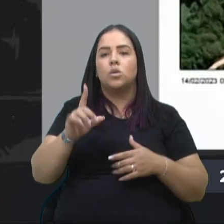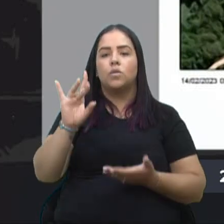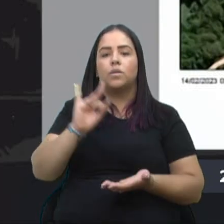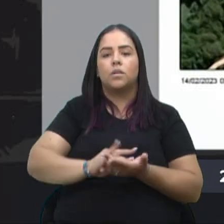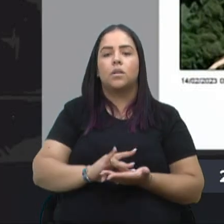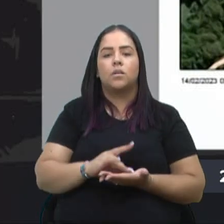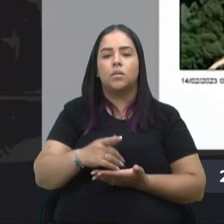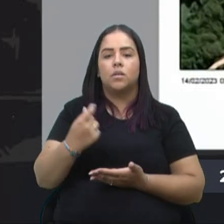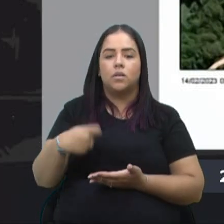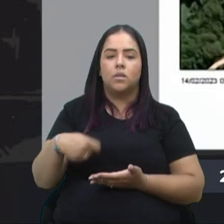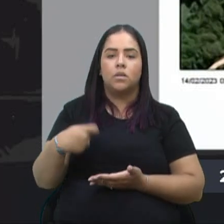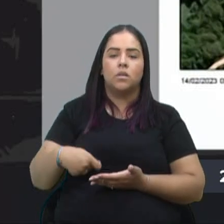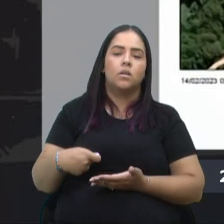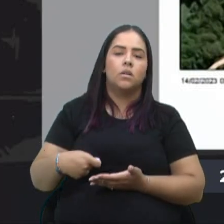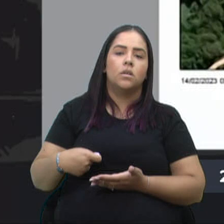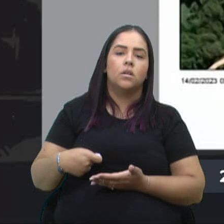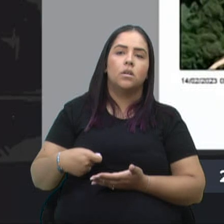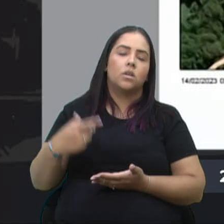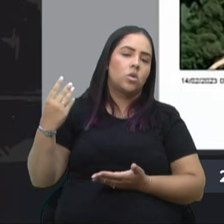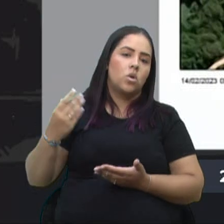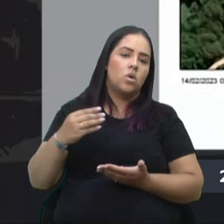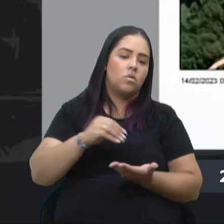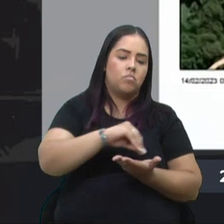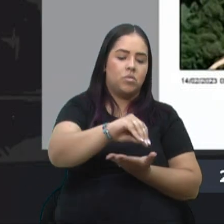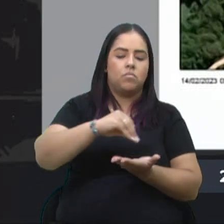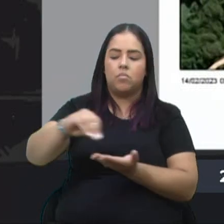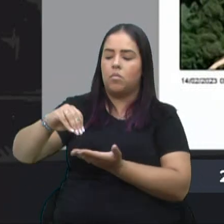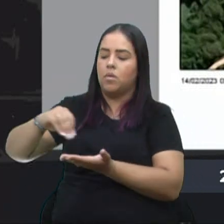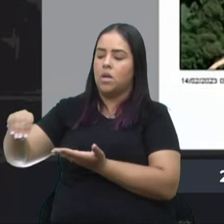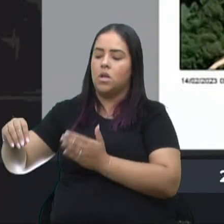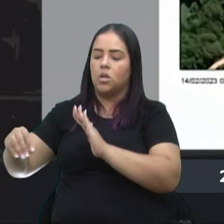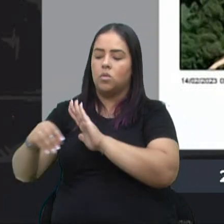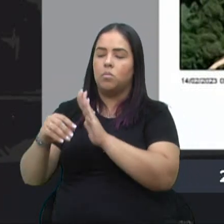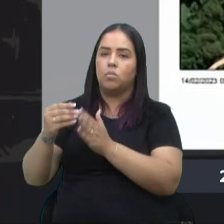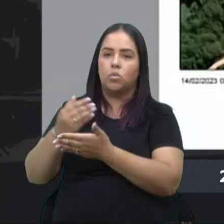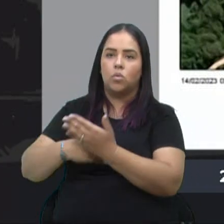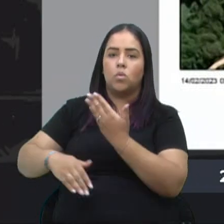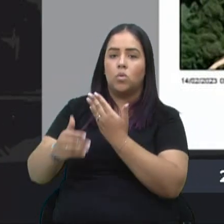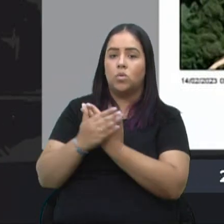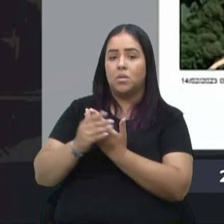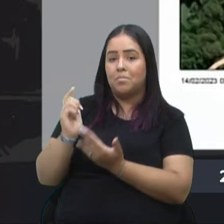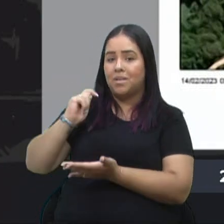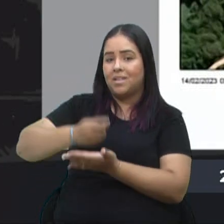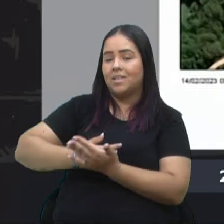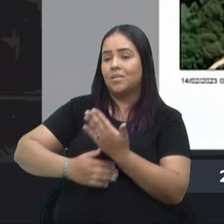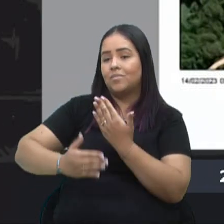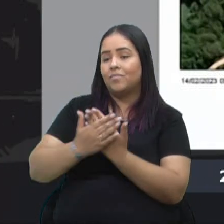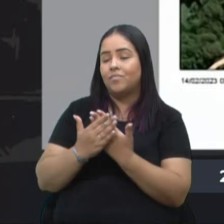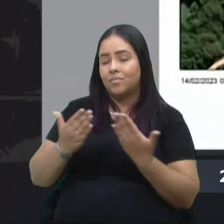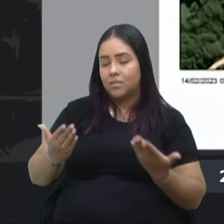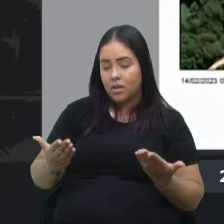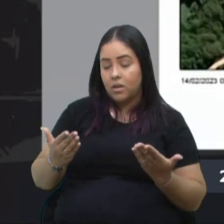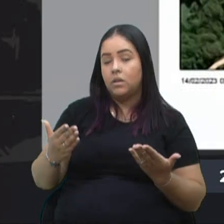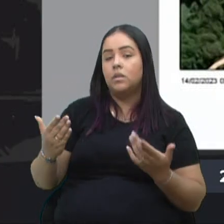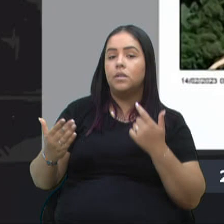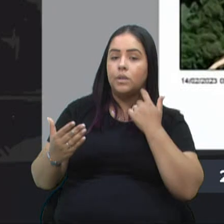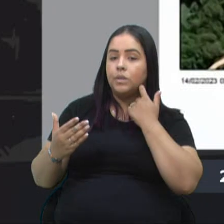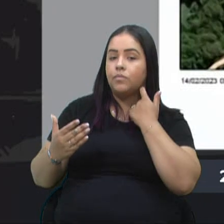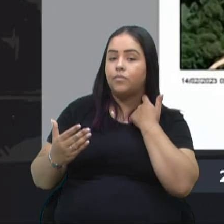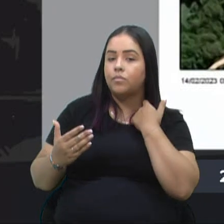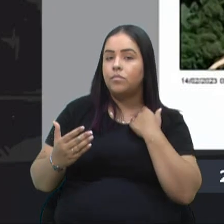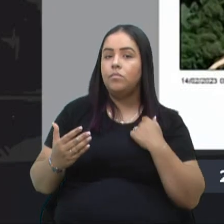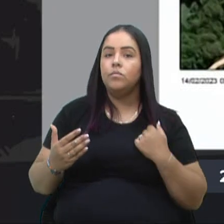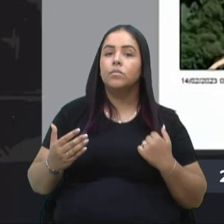ser redistribuir entre eles e arcar com toda obra então isso desempenhando muito em várias